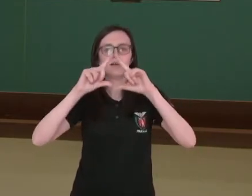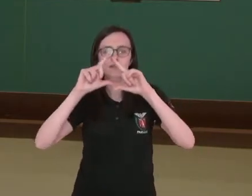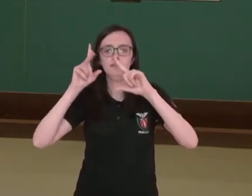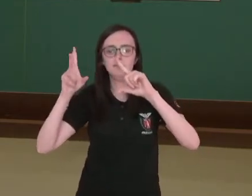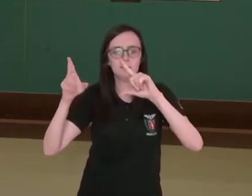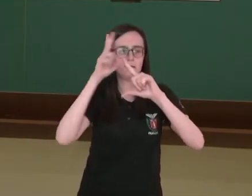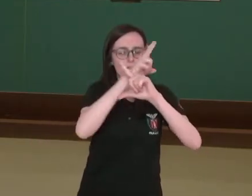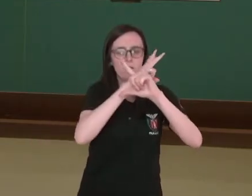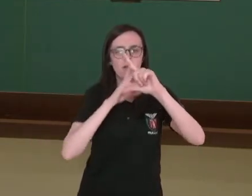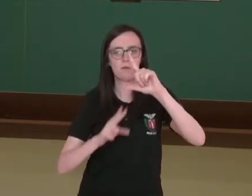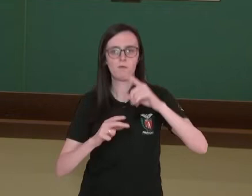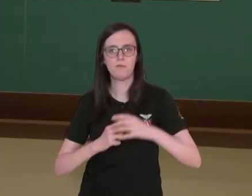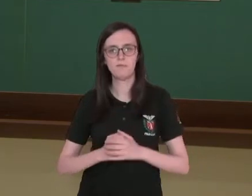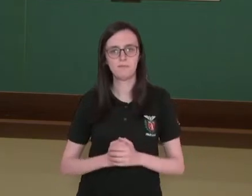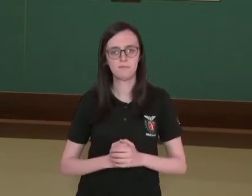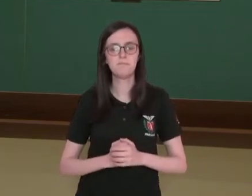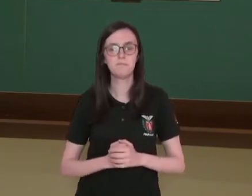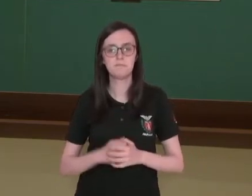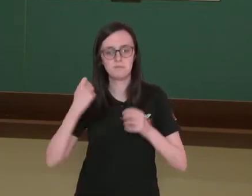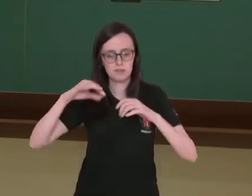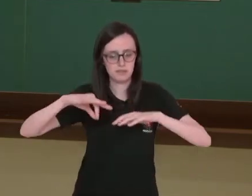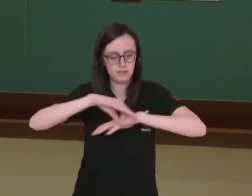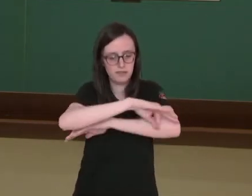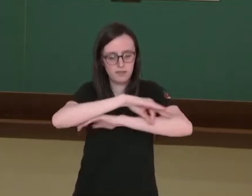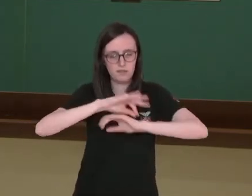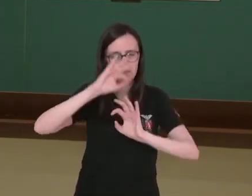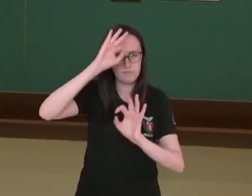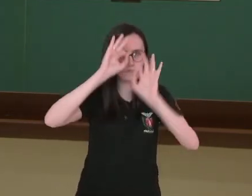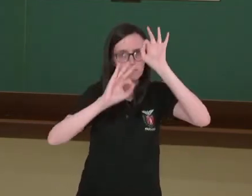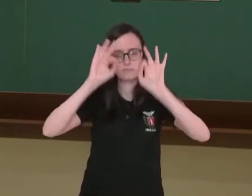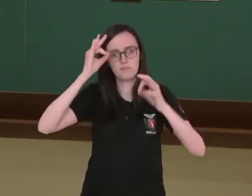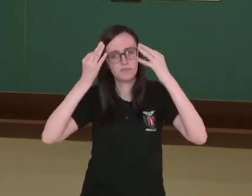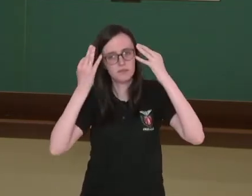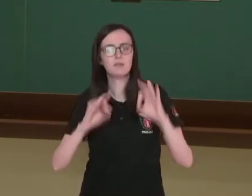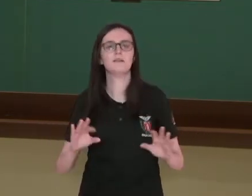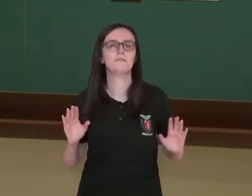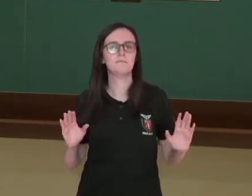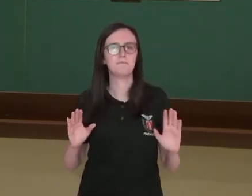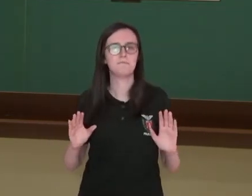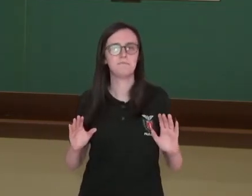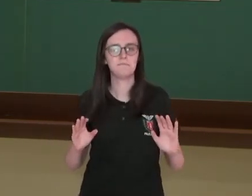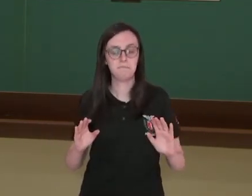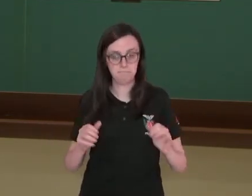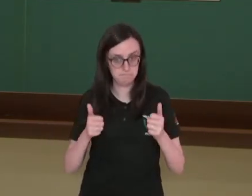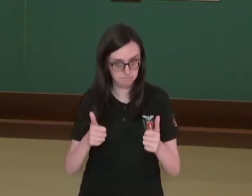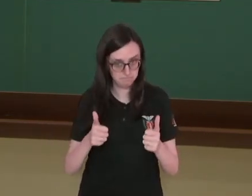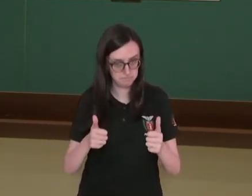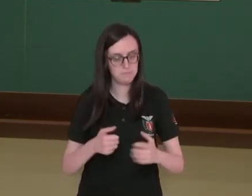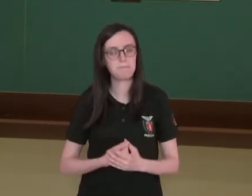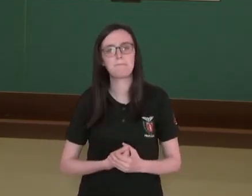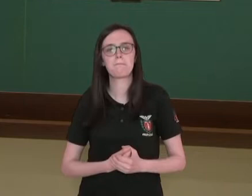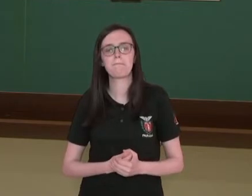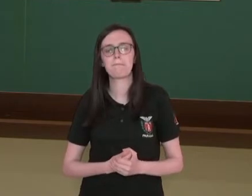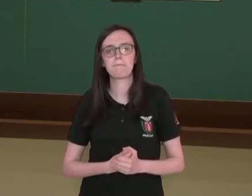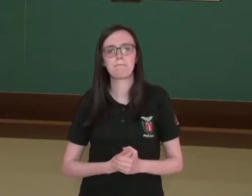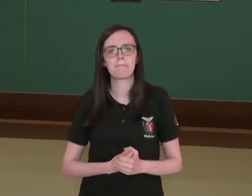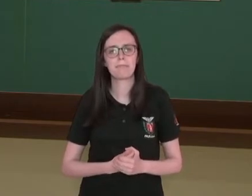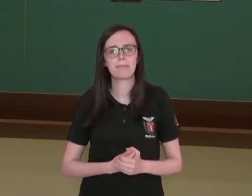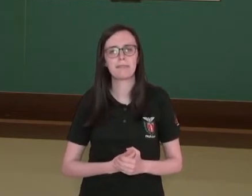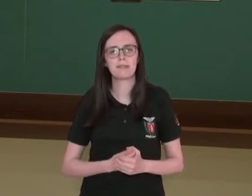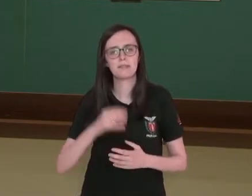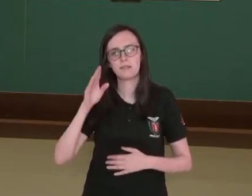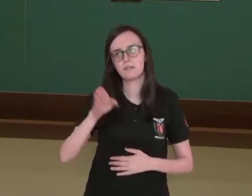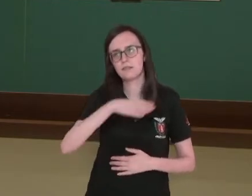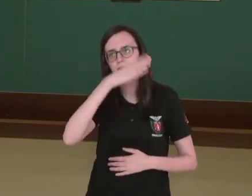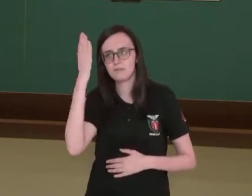3 ladinhos iguais. Tem que medir lá com a régua e verificar. Tem os 3 ladinhos iguais? Então ele é equilátero, tá bom? Ou outro aqui